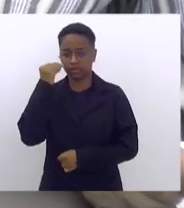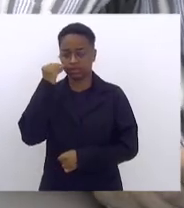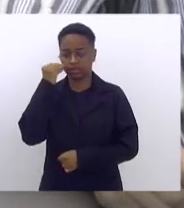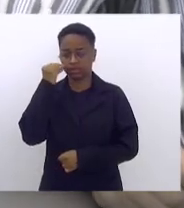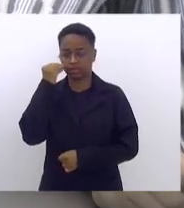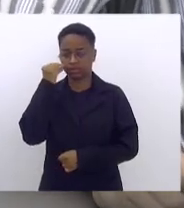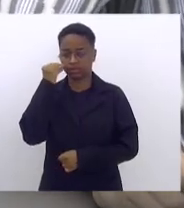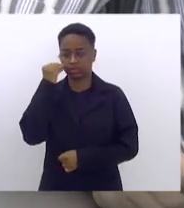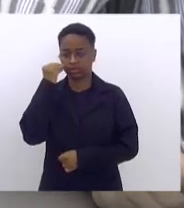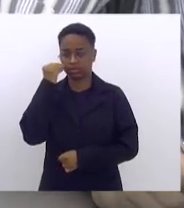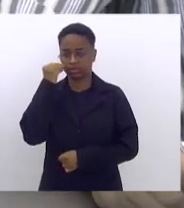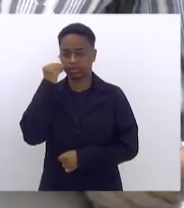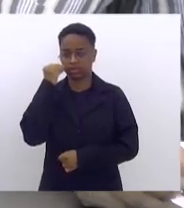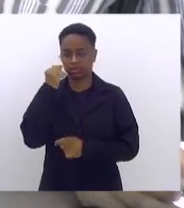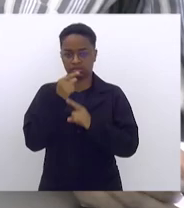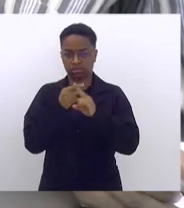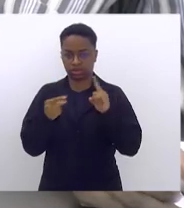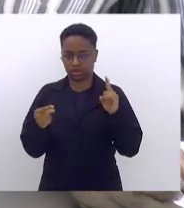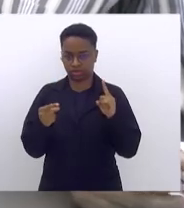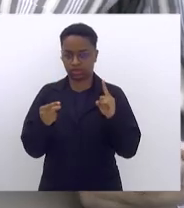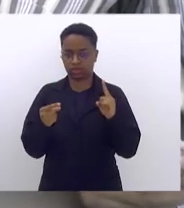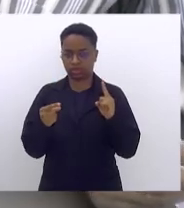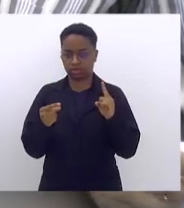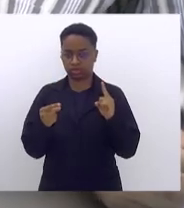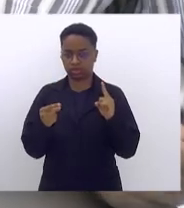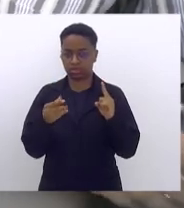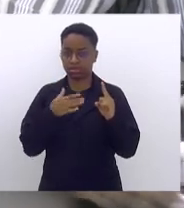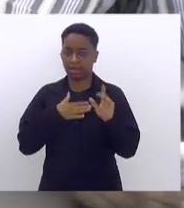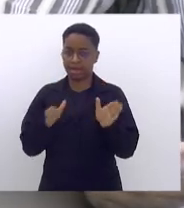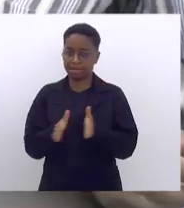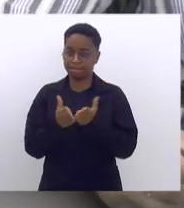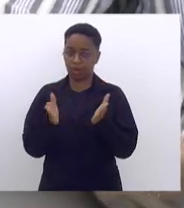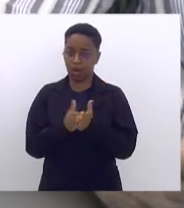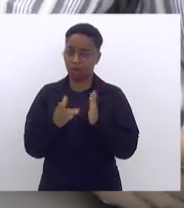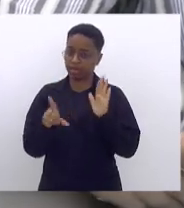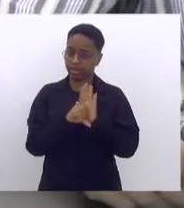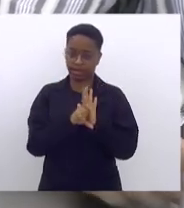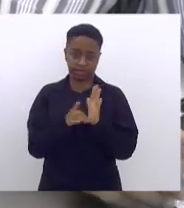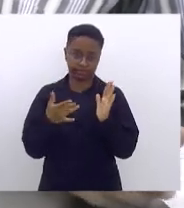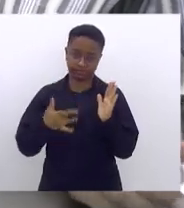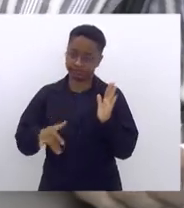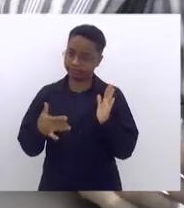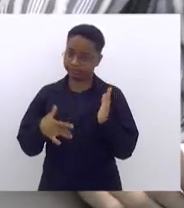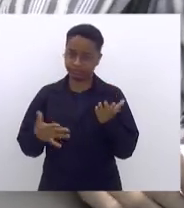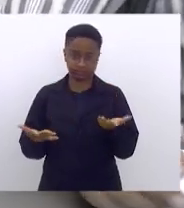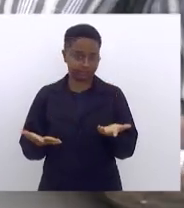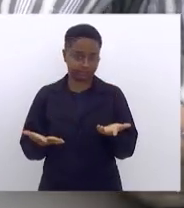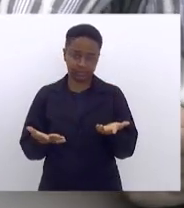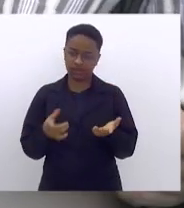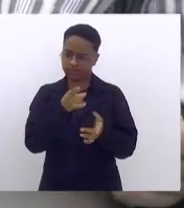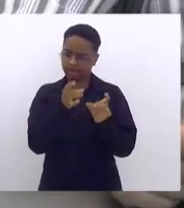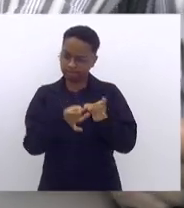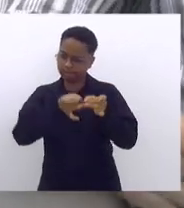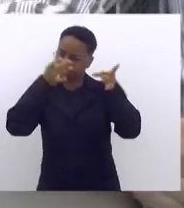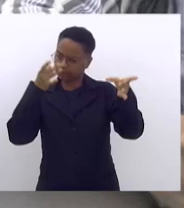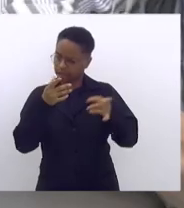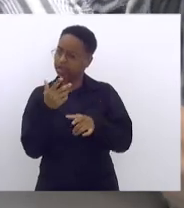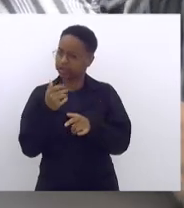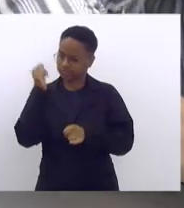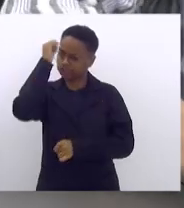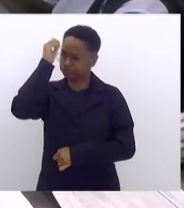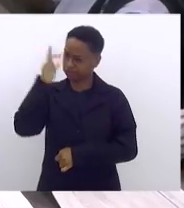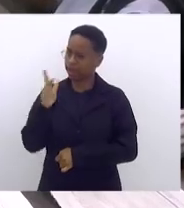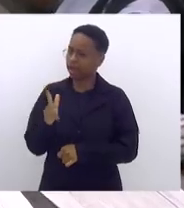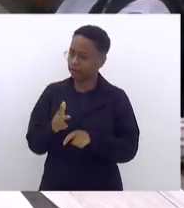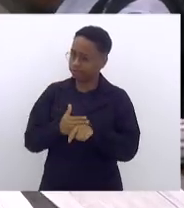Vossa Excelência tenta verdade, anular tá a certo. Minha pobre lei, vítima de flechas sorrateiras.